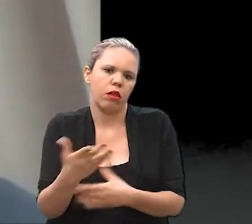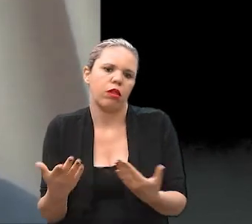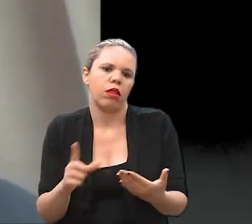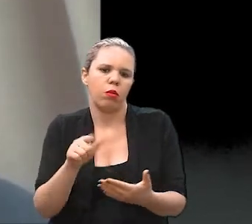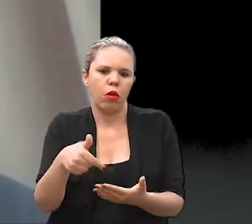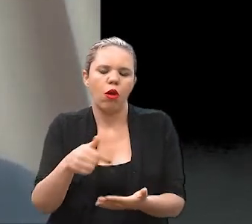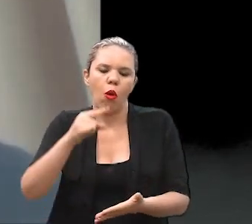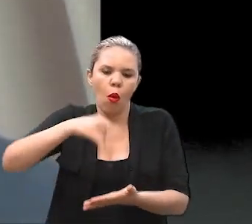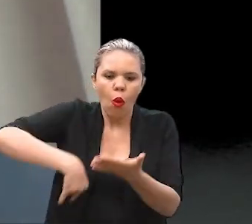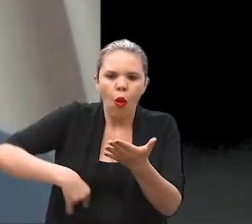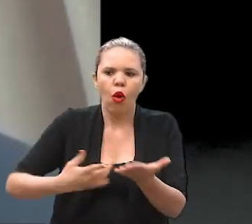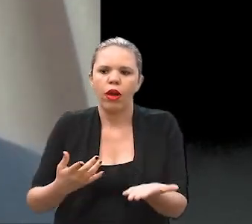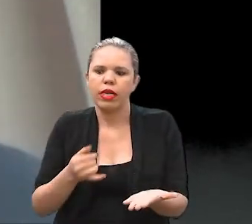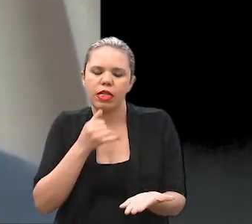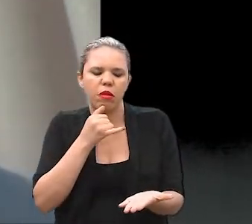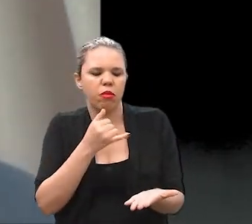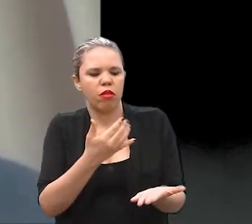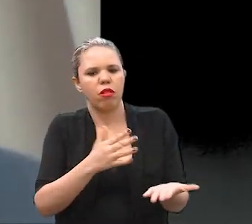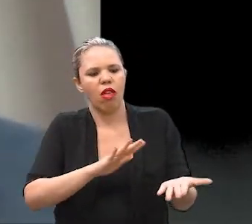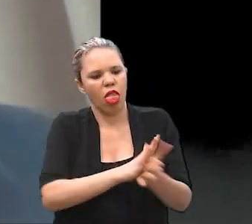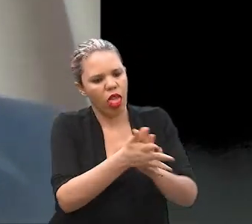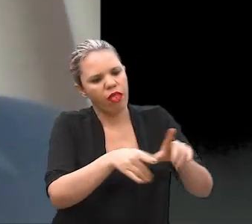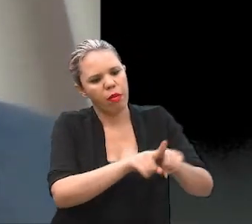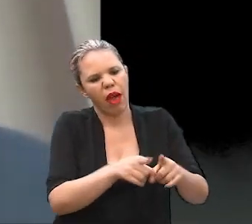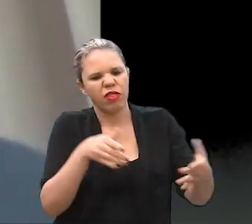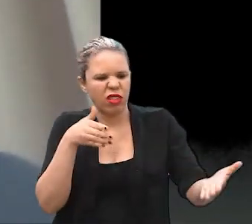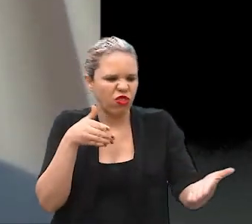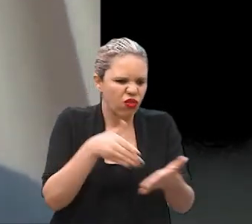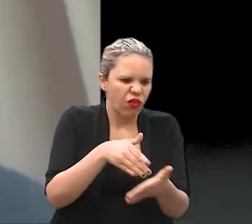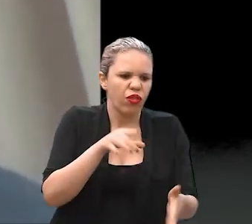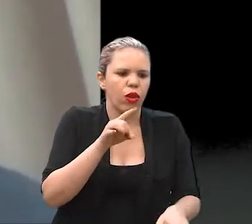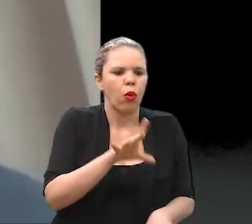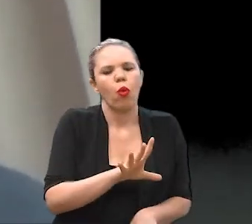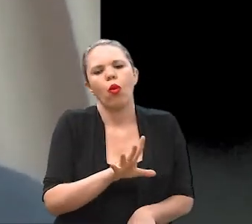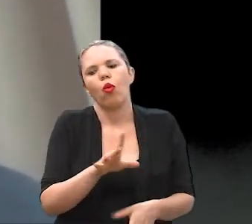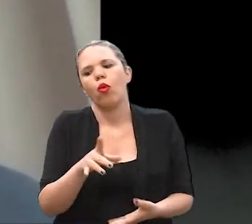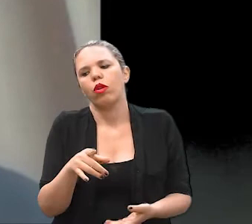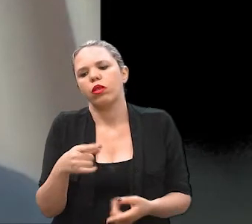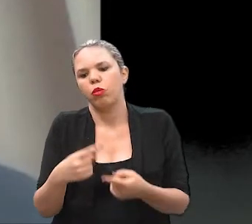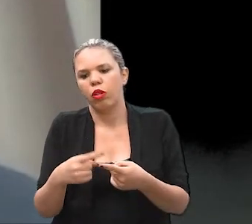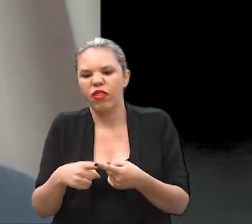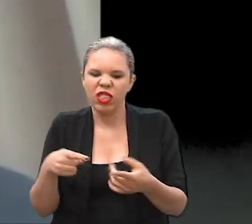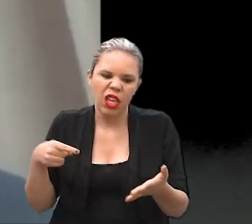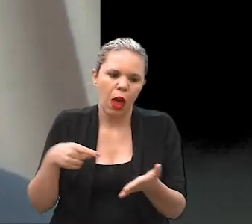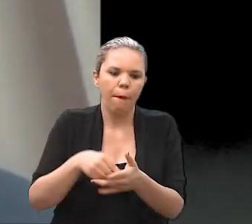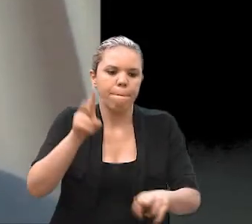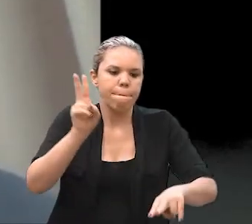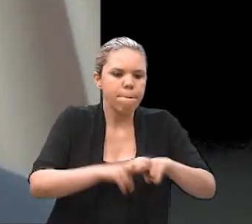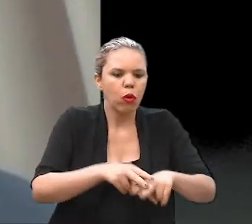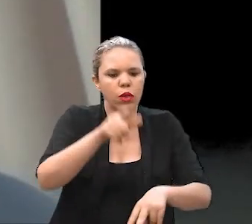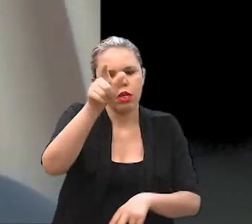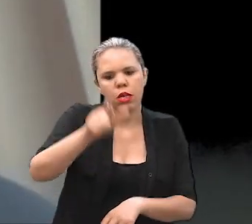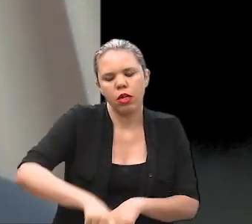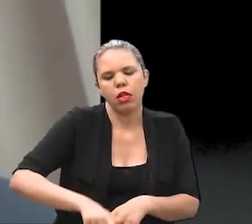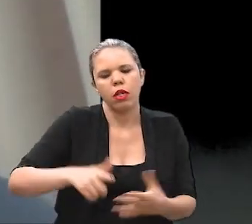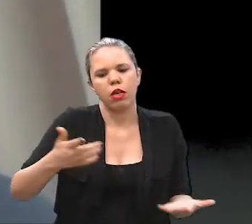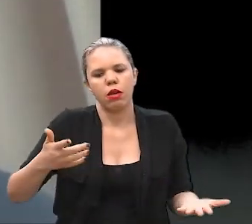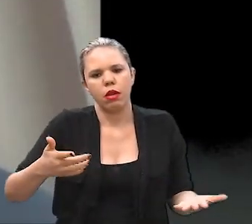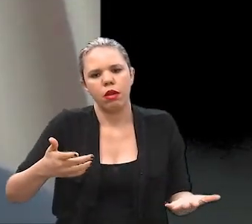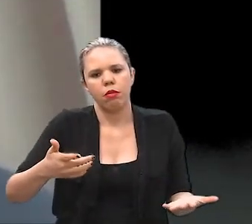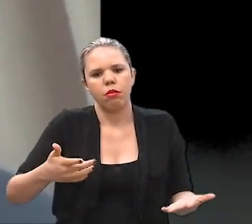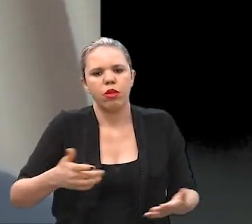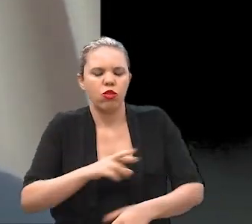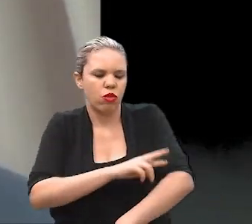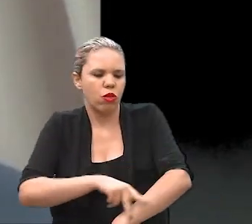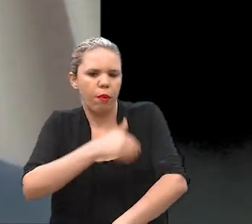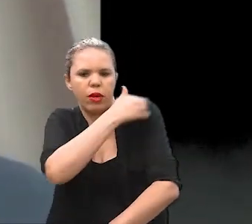o inquérito, como injúria. E isso dificulta, muitas vezes, para você punir o agressor. Então, nós precisamos,